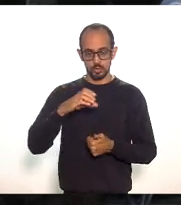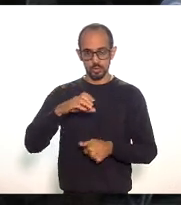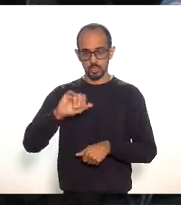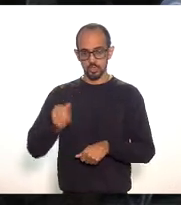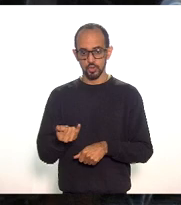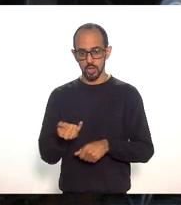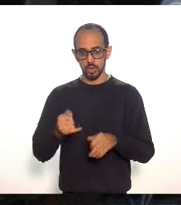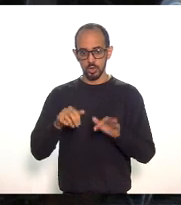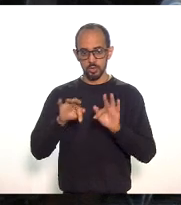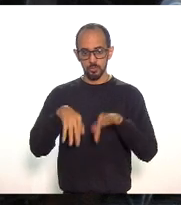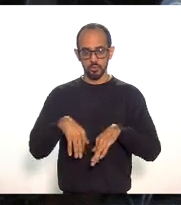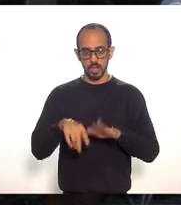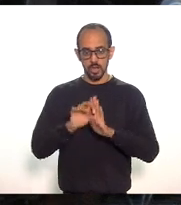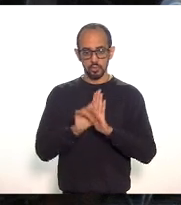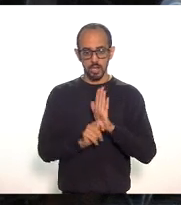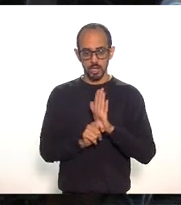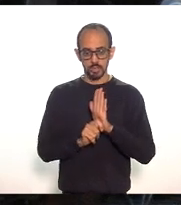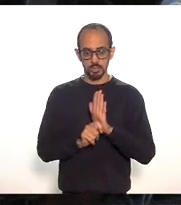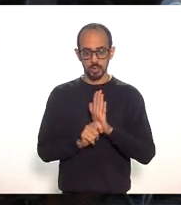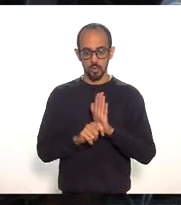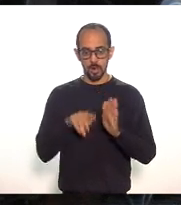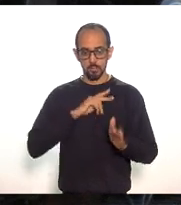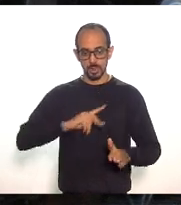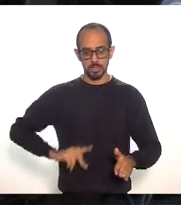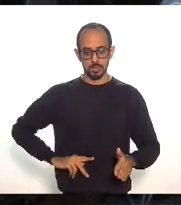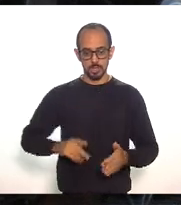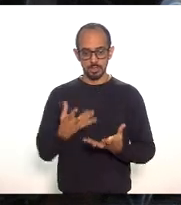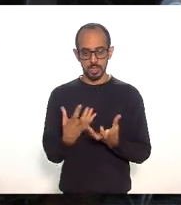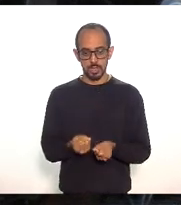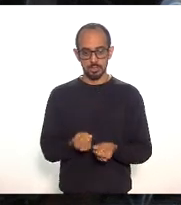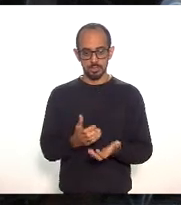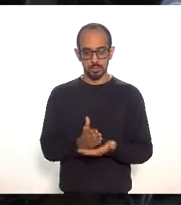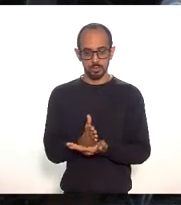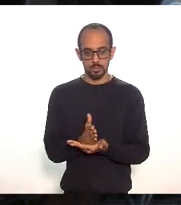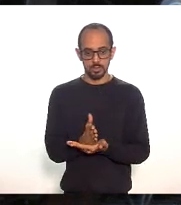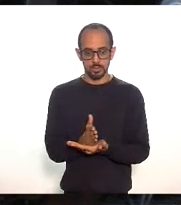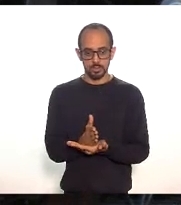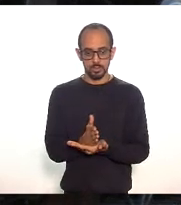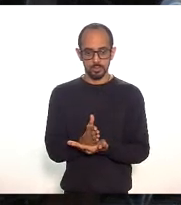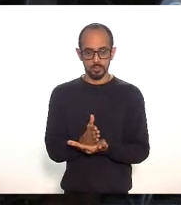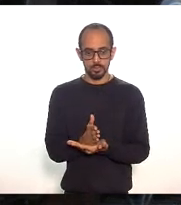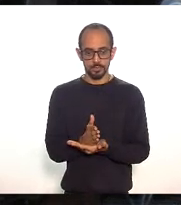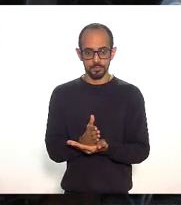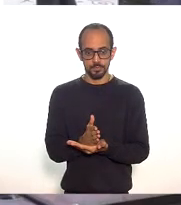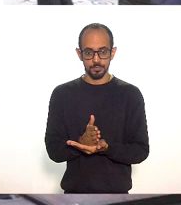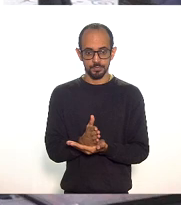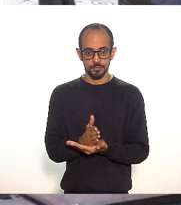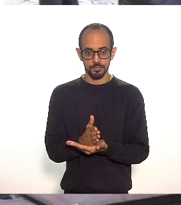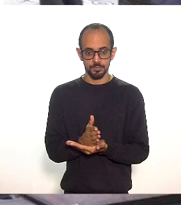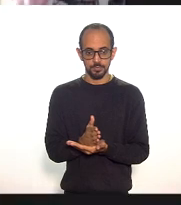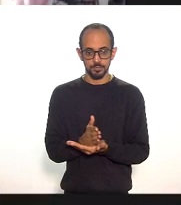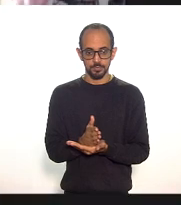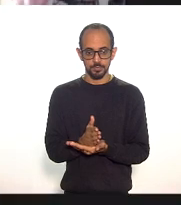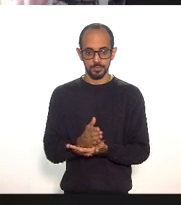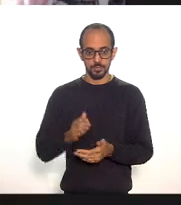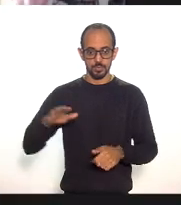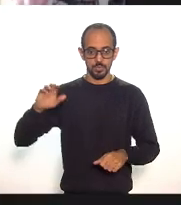conforme a final de redação que a presidência defere. Senhores que aprovam, estão aprovados. Presidente, verificação. Abstenção.